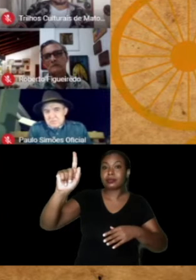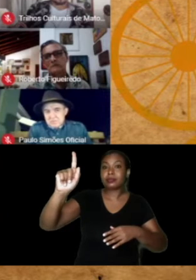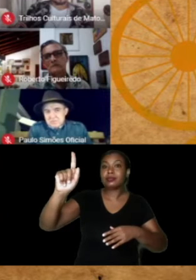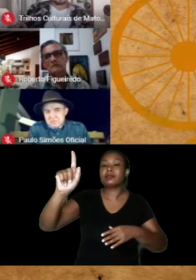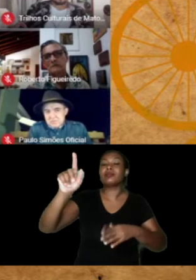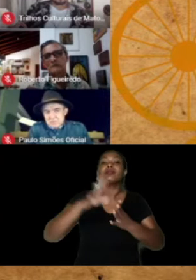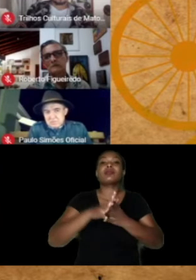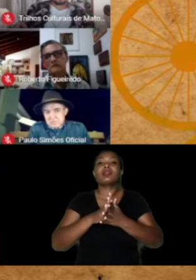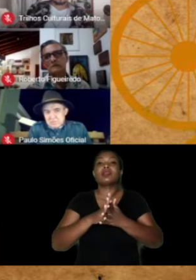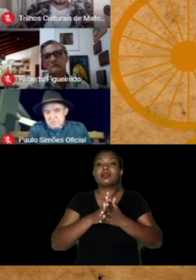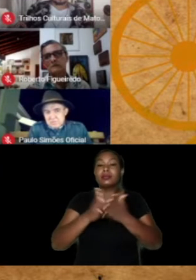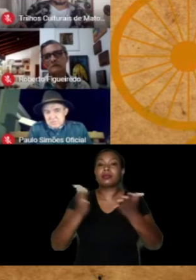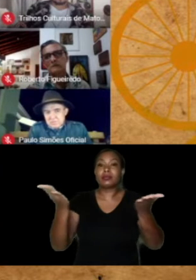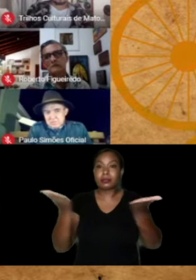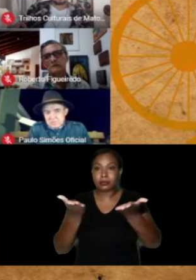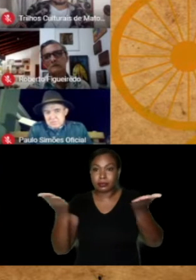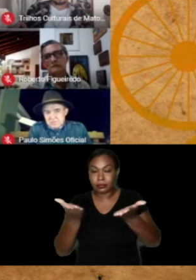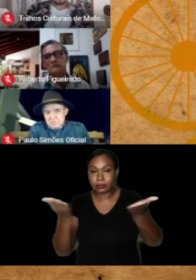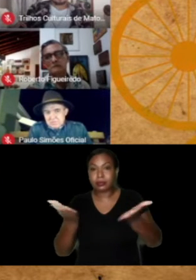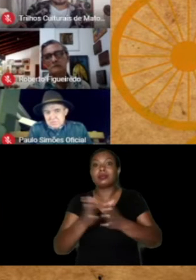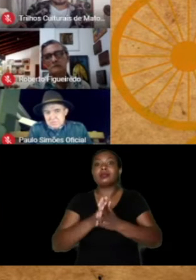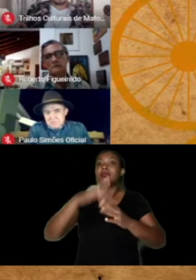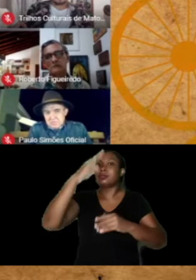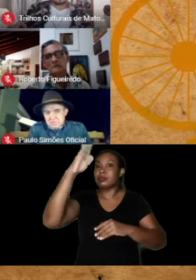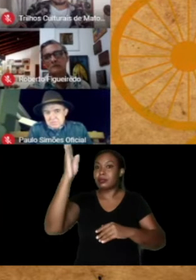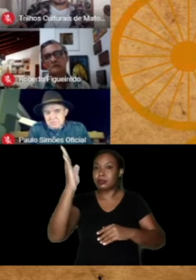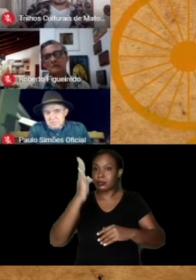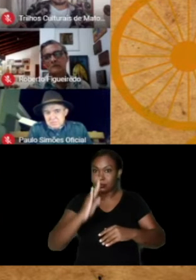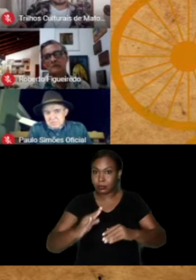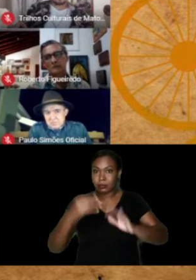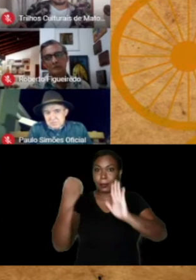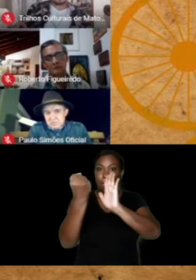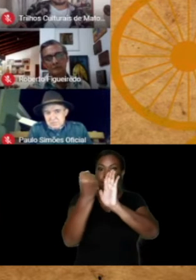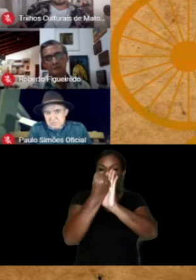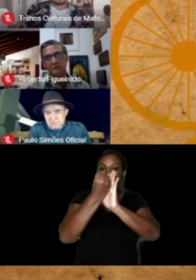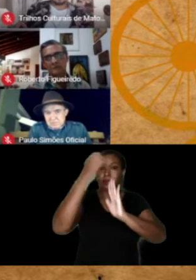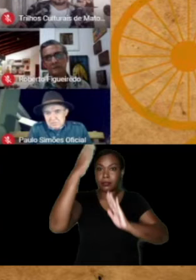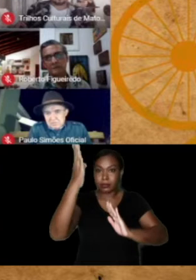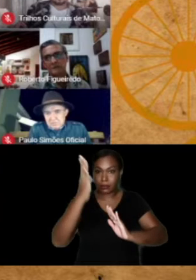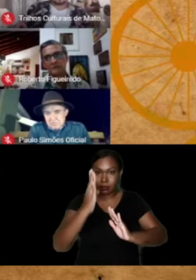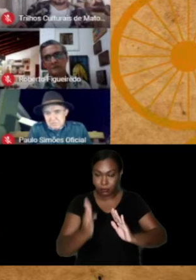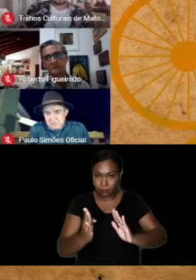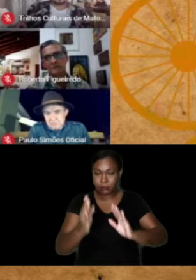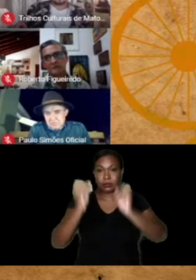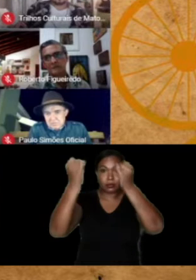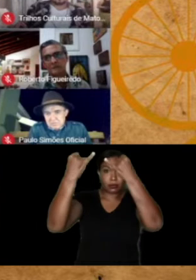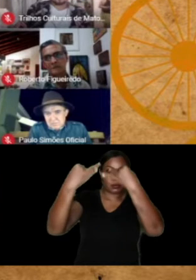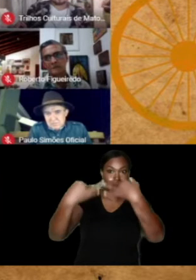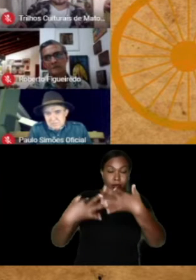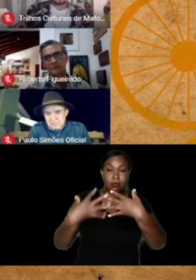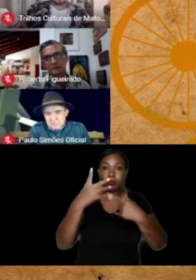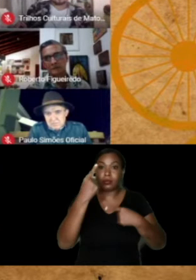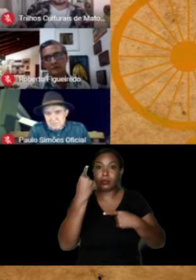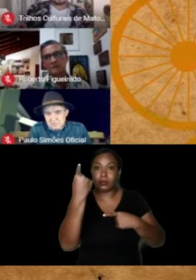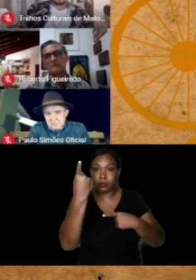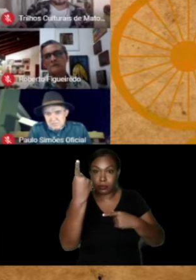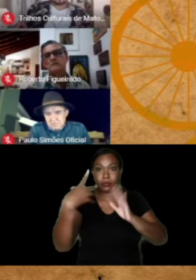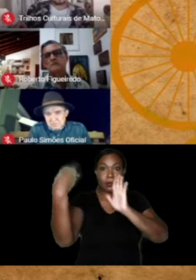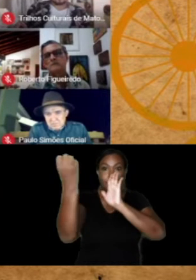um patrimônio nacional e que se fique dito que é o único